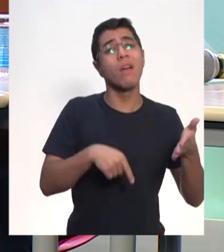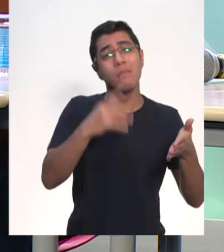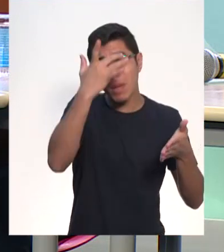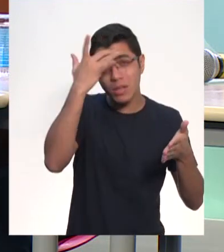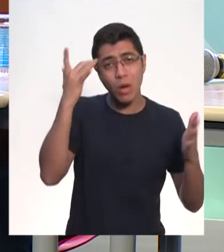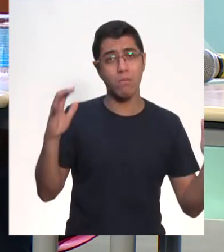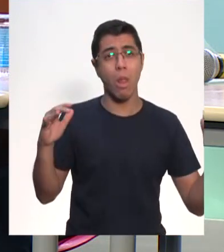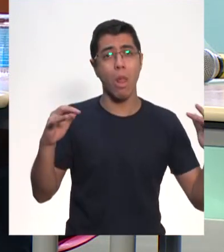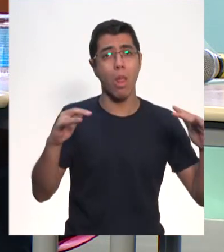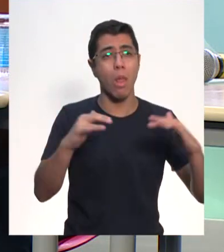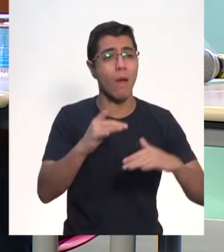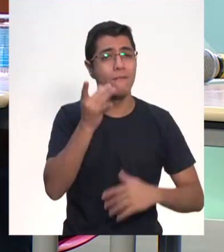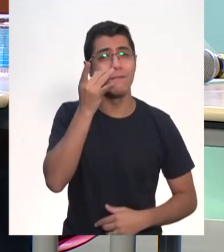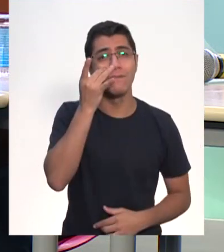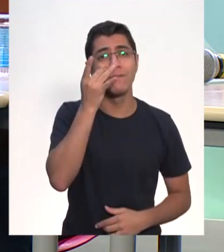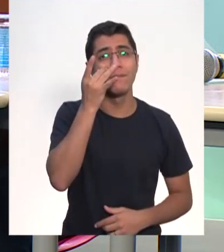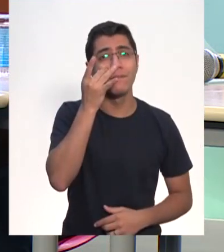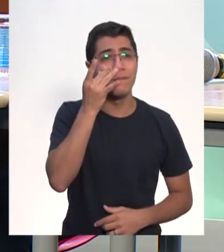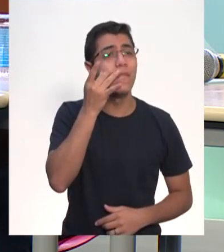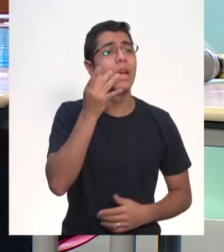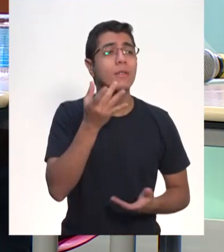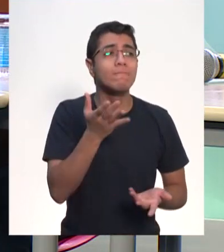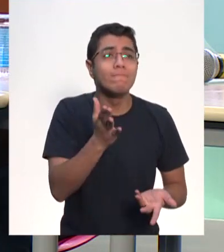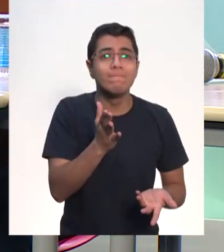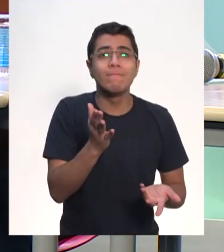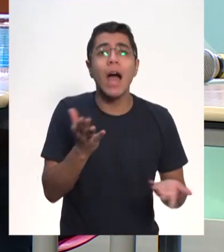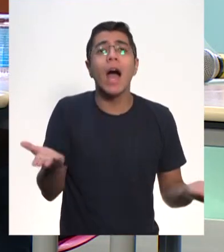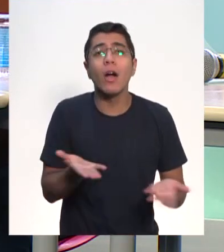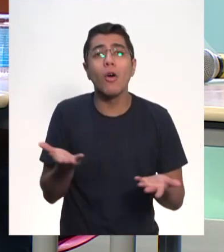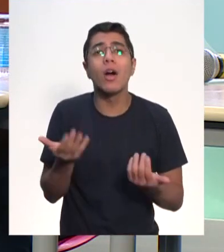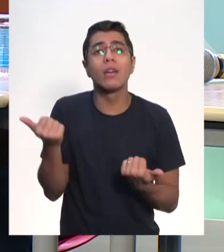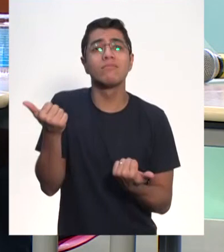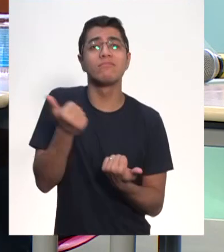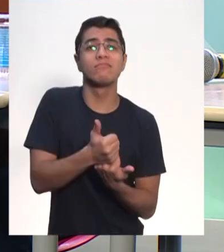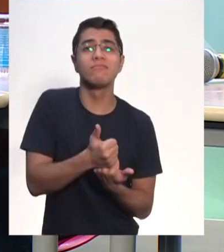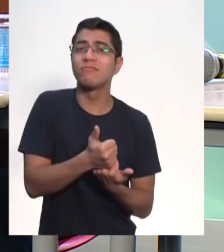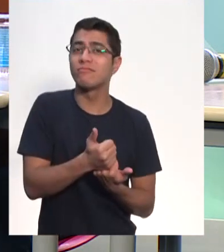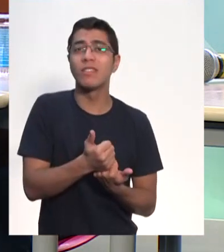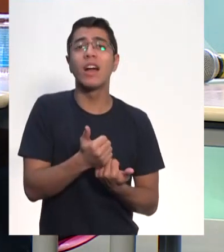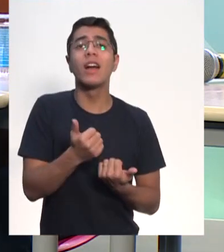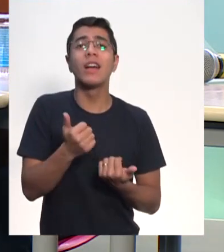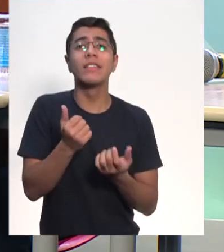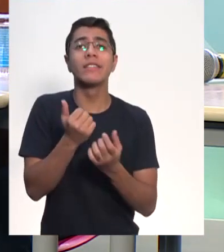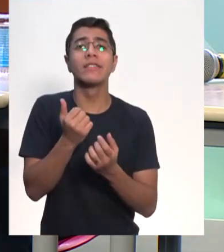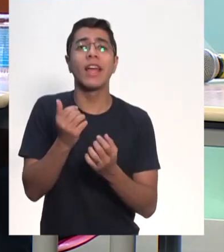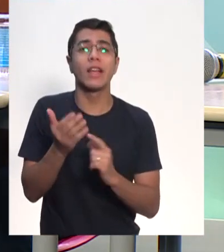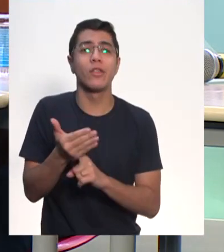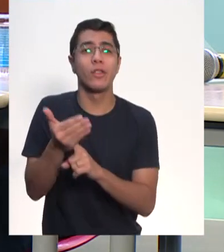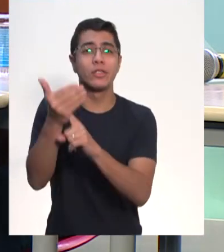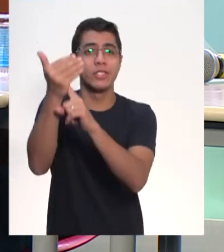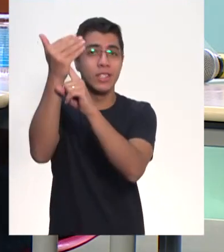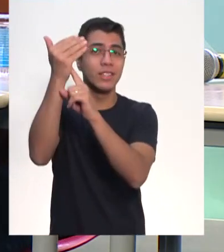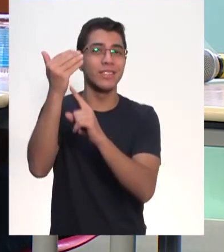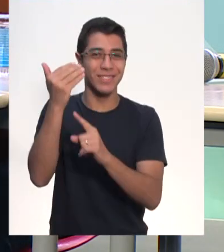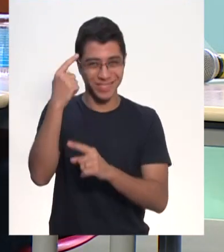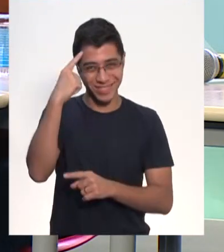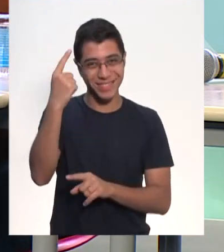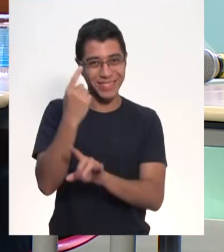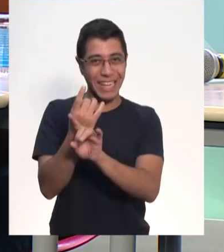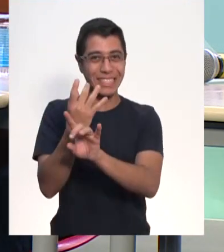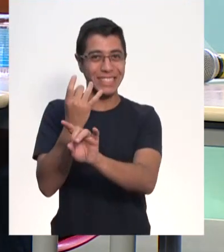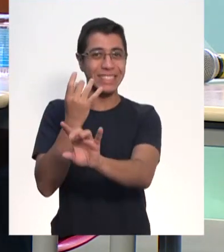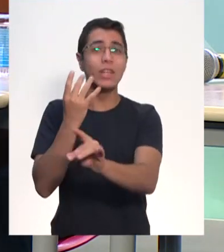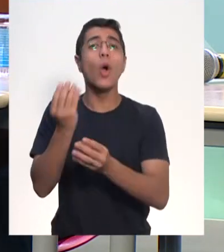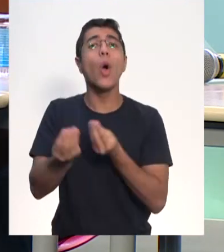modelo mediado por tecnologia, né? E isso a gente está vivenciando também com as pautas, né? Porque as pautas nós